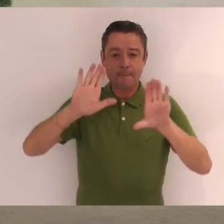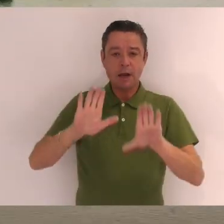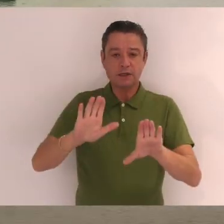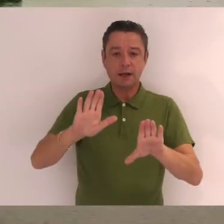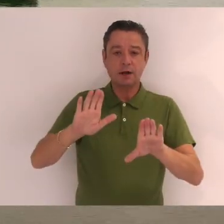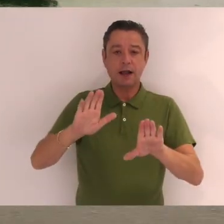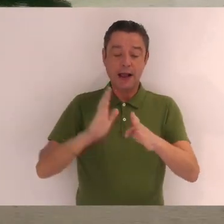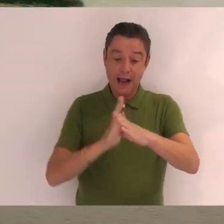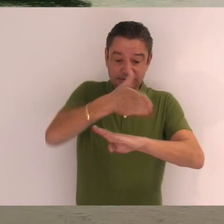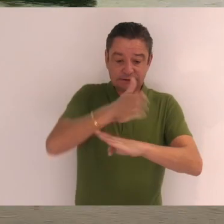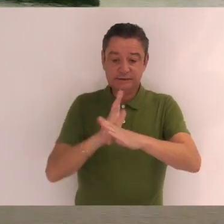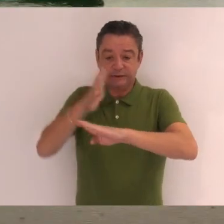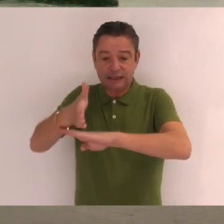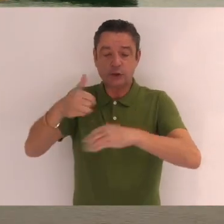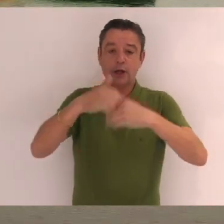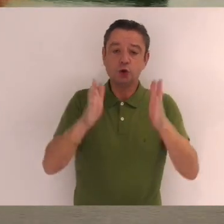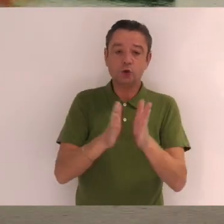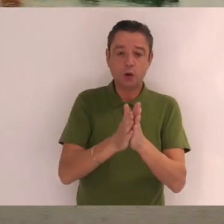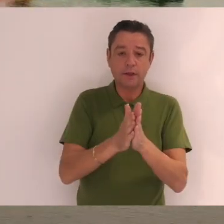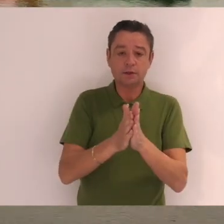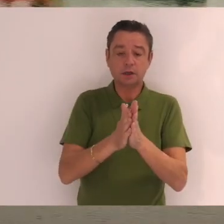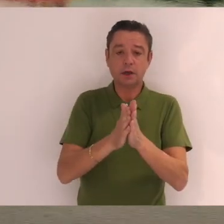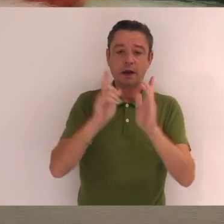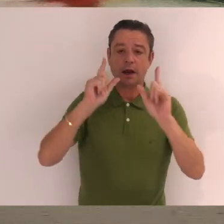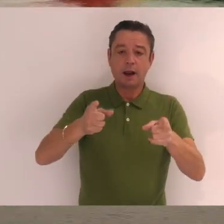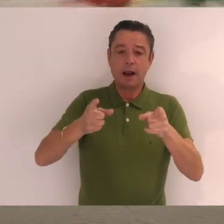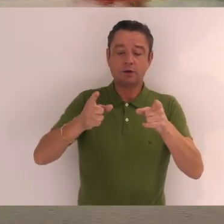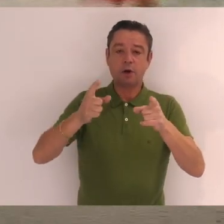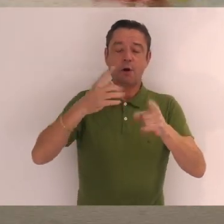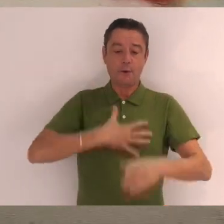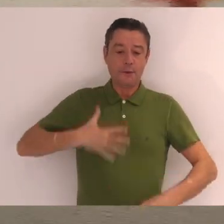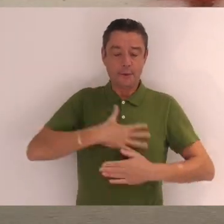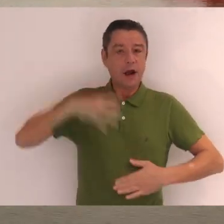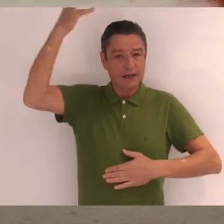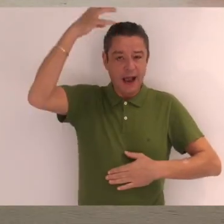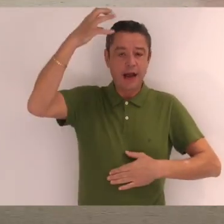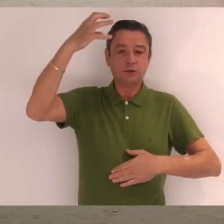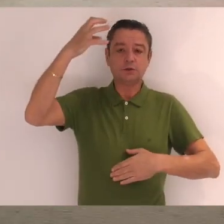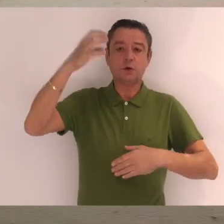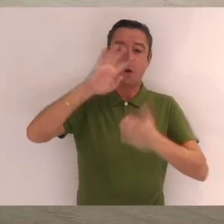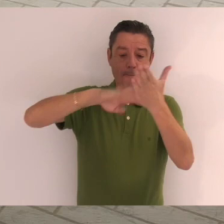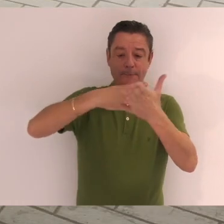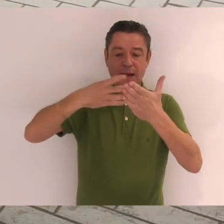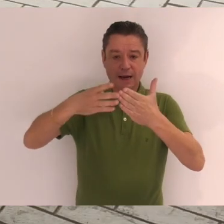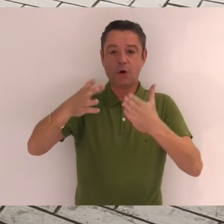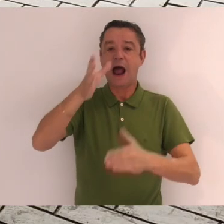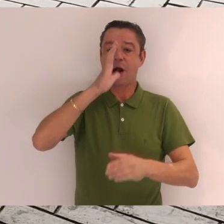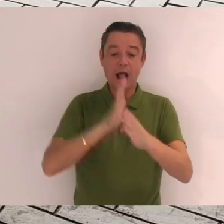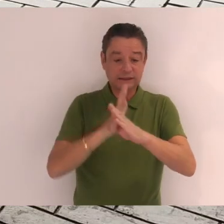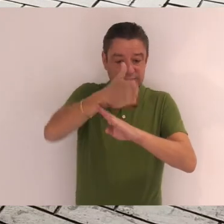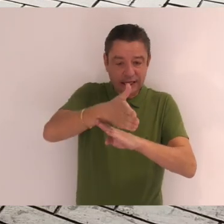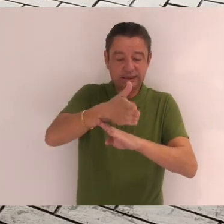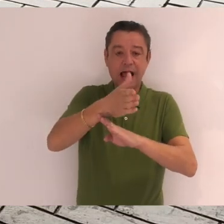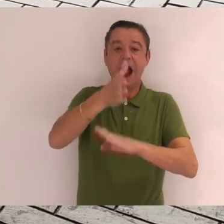temos total acesso a todas as partes que a sagge nada e quer que seja Balneários temos um plano de água perfeito acesso